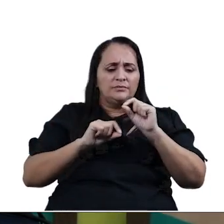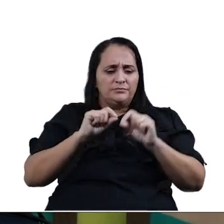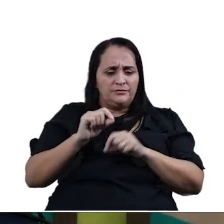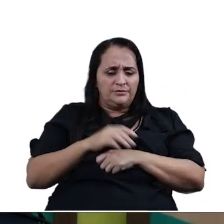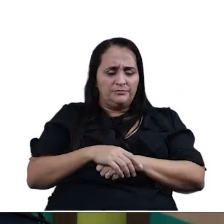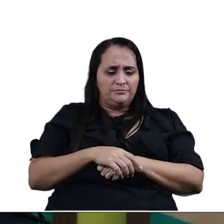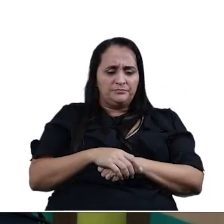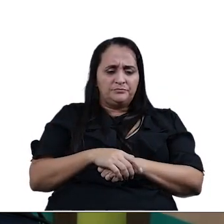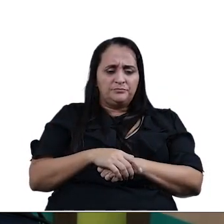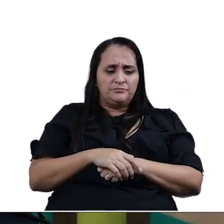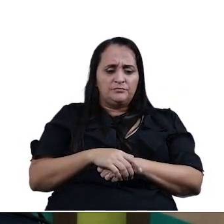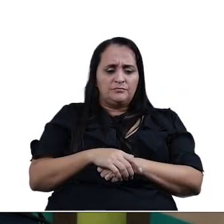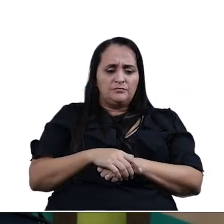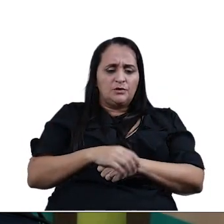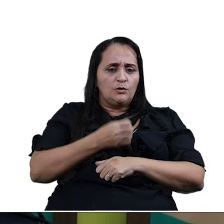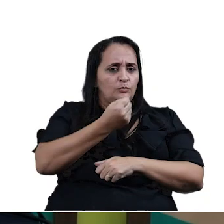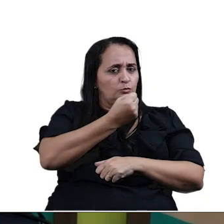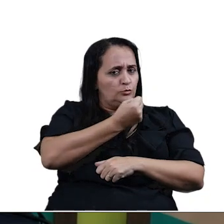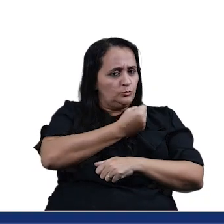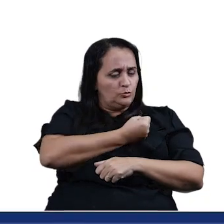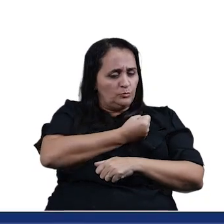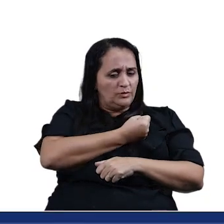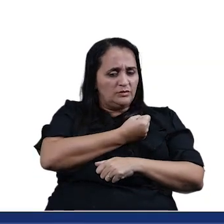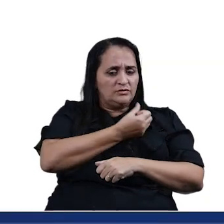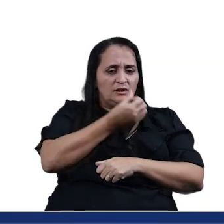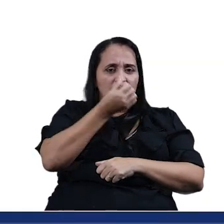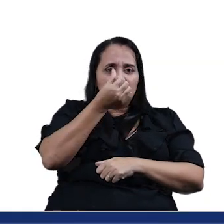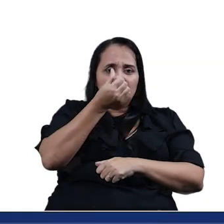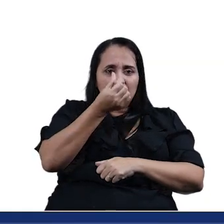ordem dos números aqui está